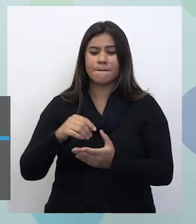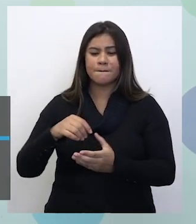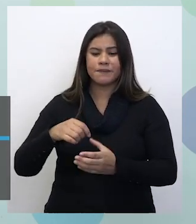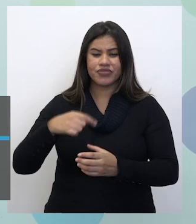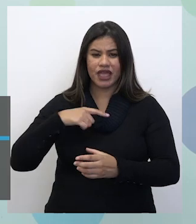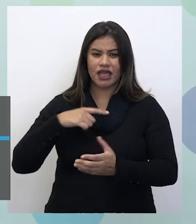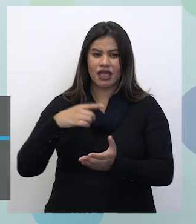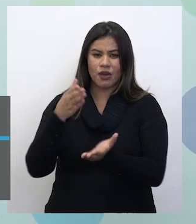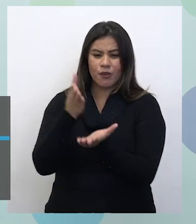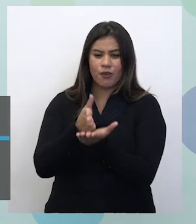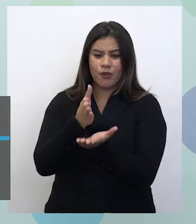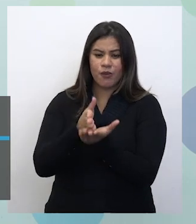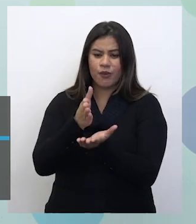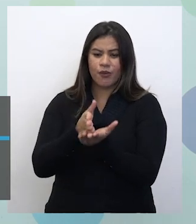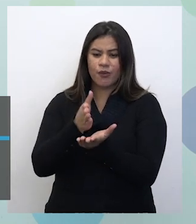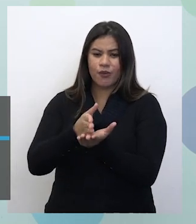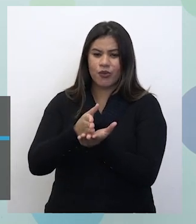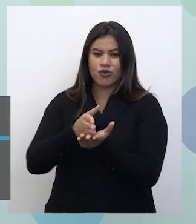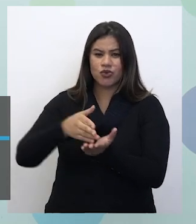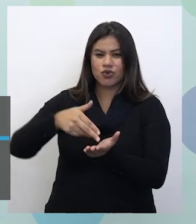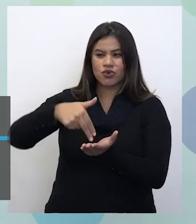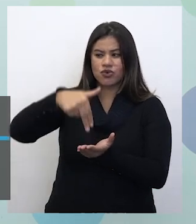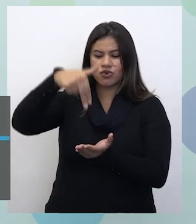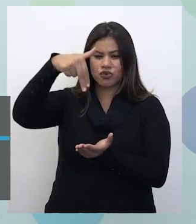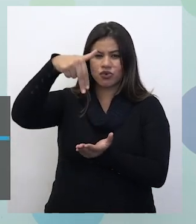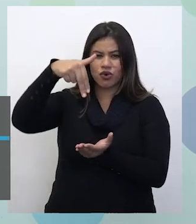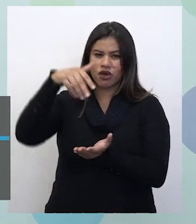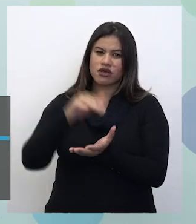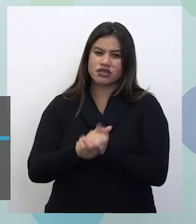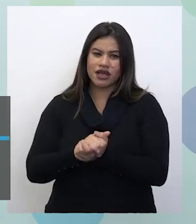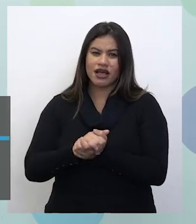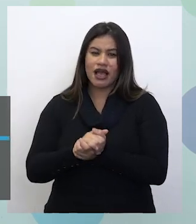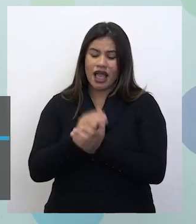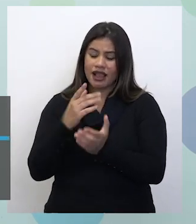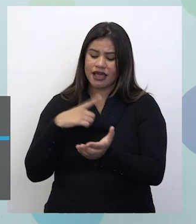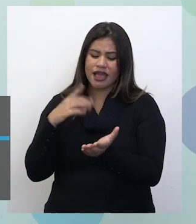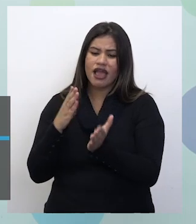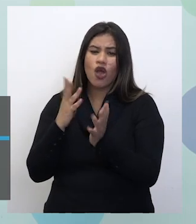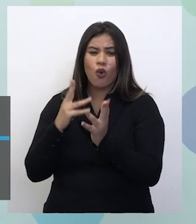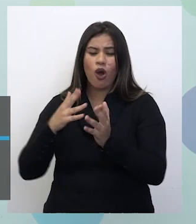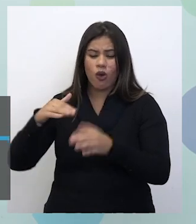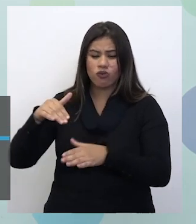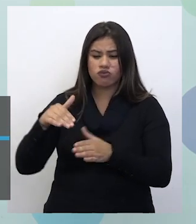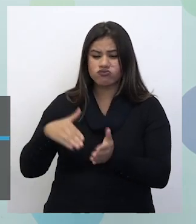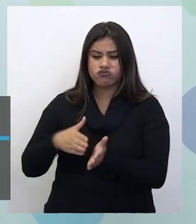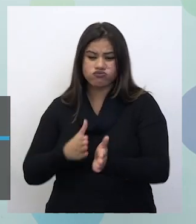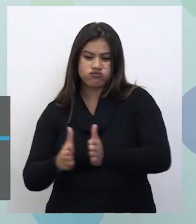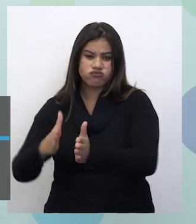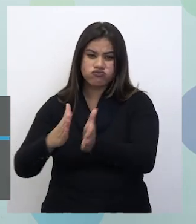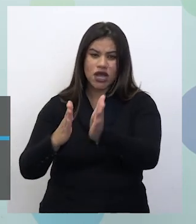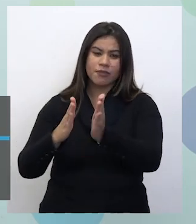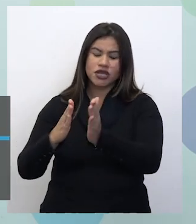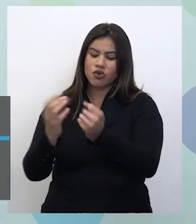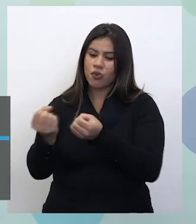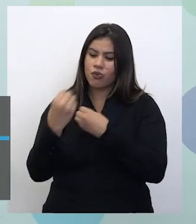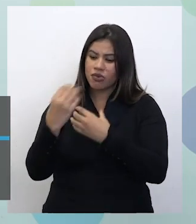ela nos dá direção. Então, a rubrica, ela é esse instrumento que nos dá essa direção, para a gente ter a certeza e que a gente está